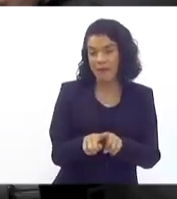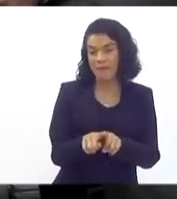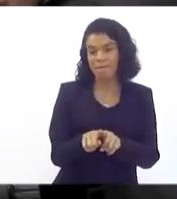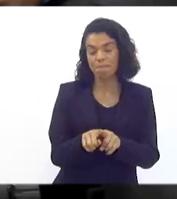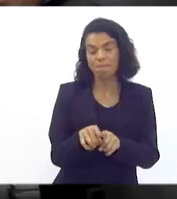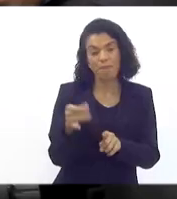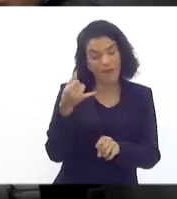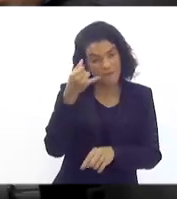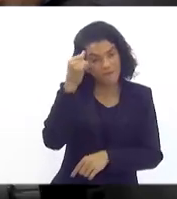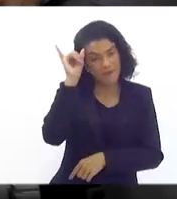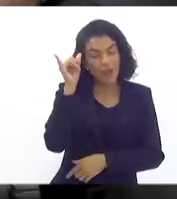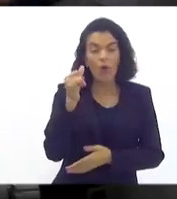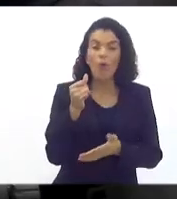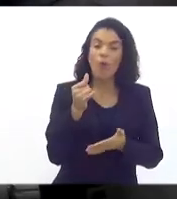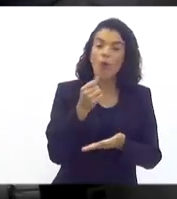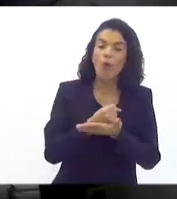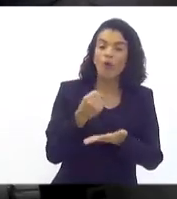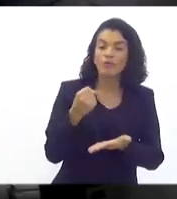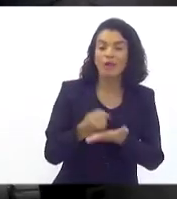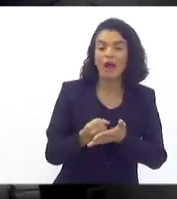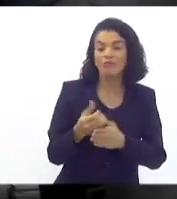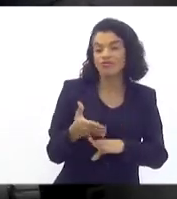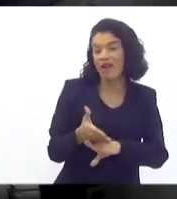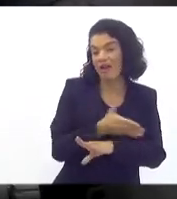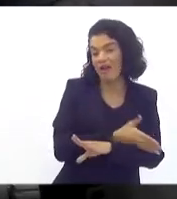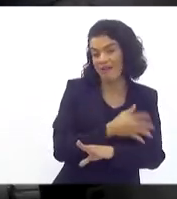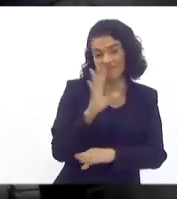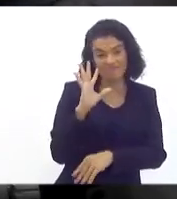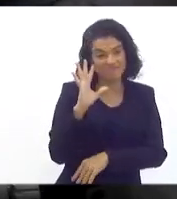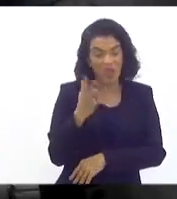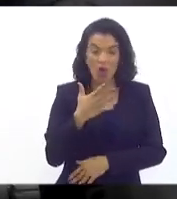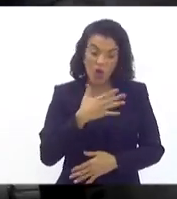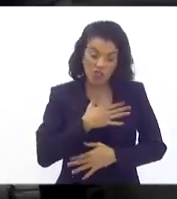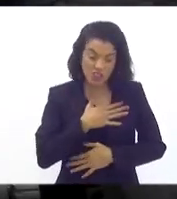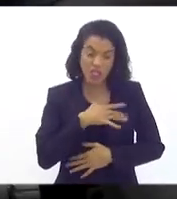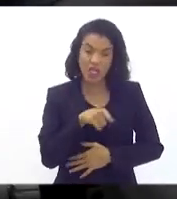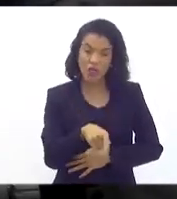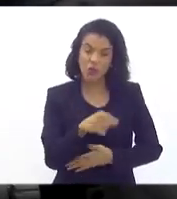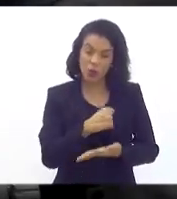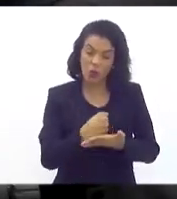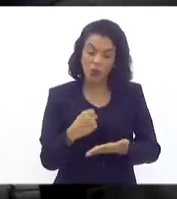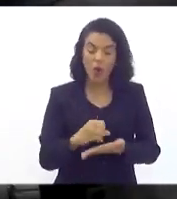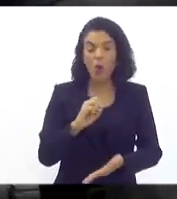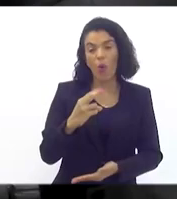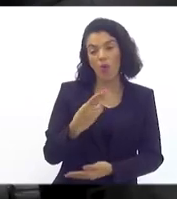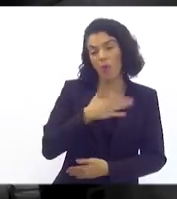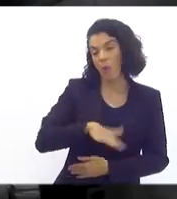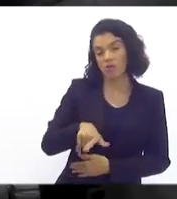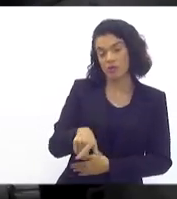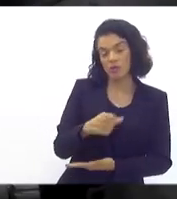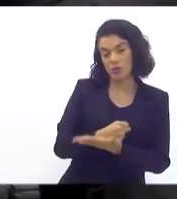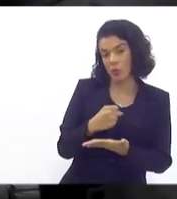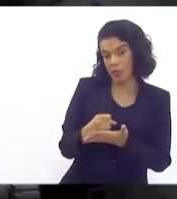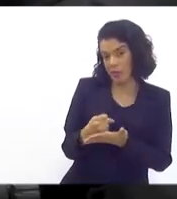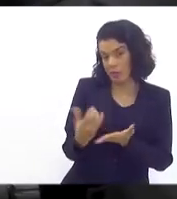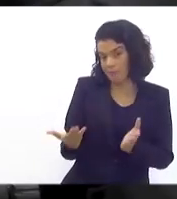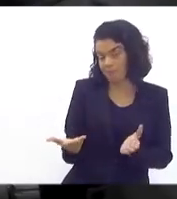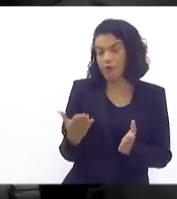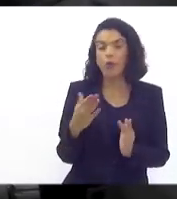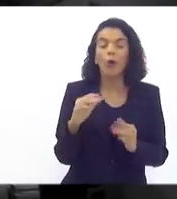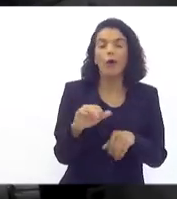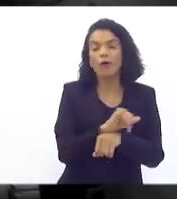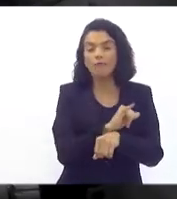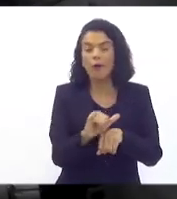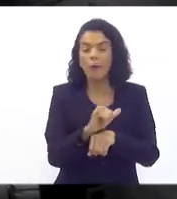não atropelar um contrato já previamente estabelecido gostando ou não gostando do contrato nós teremos conviver com ele quais são as